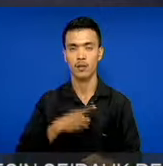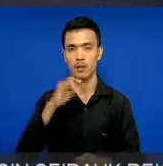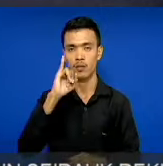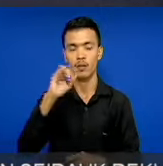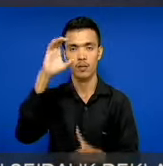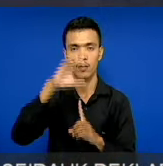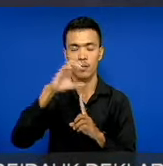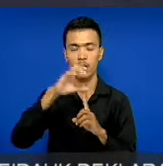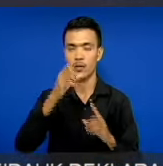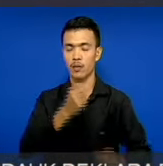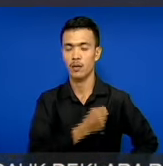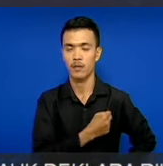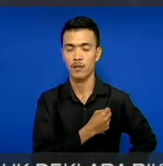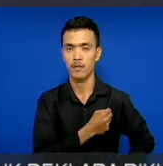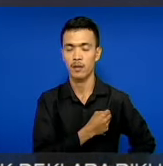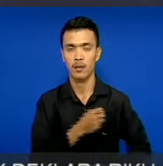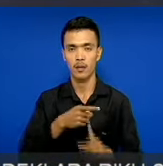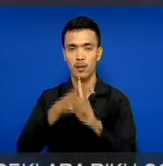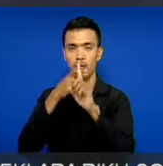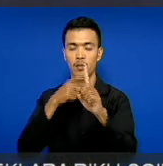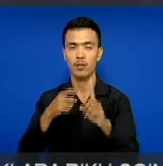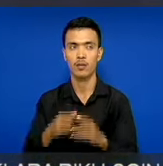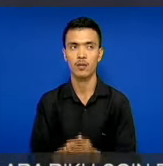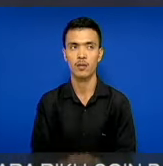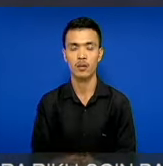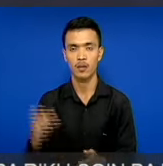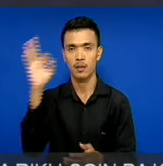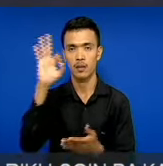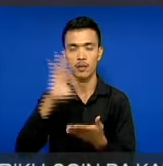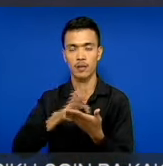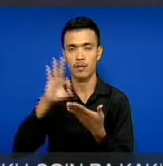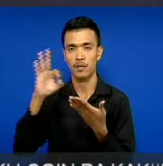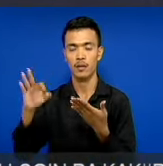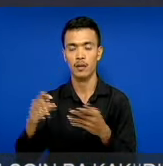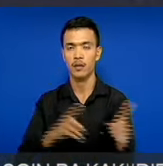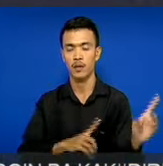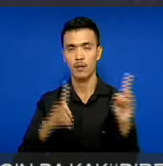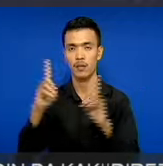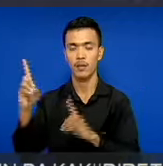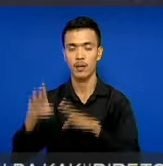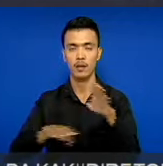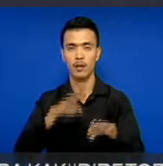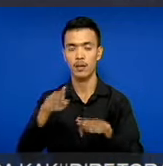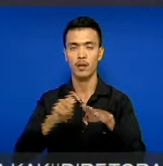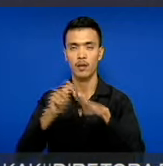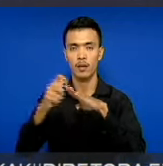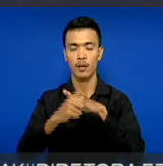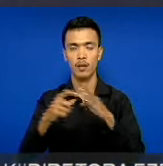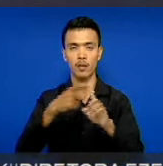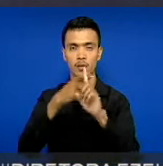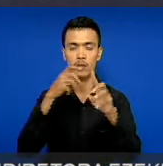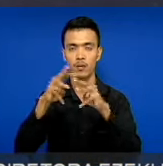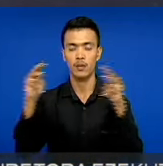Comando Valentil Força de Defesa Timor-Leste le husi divisão pessoal sexta-feira ne, realiza marcha lau ain husi are